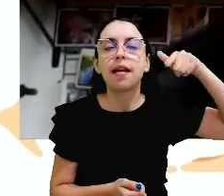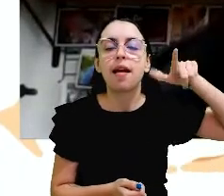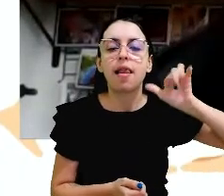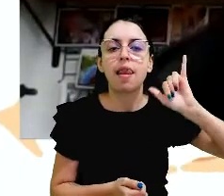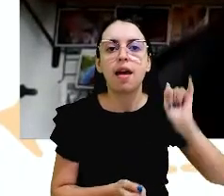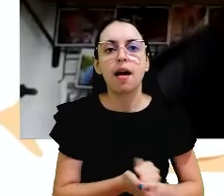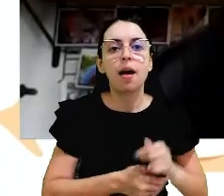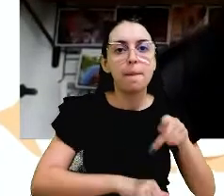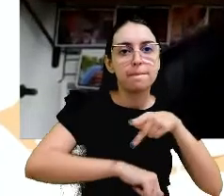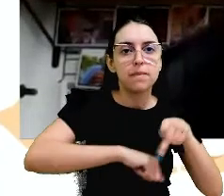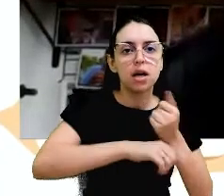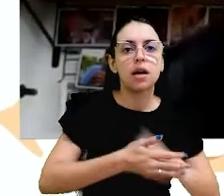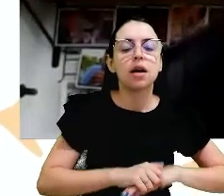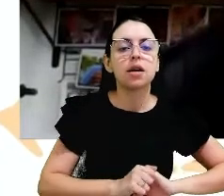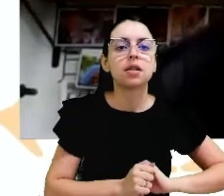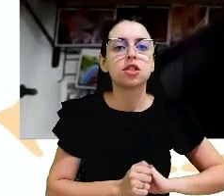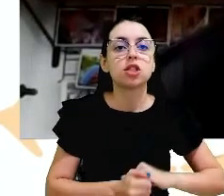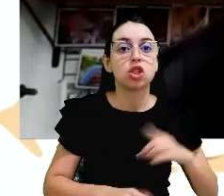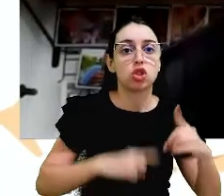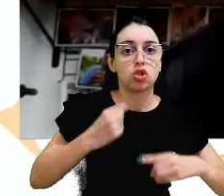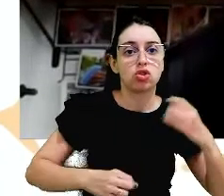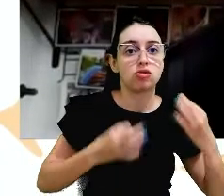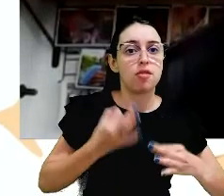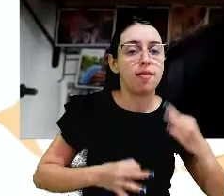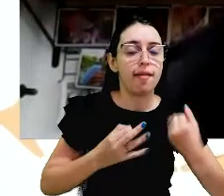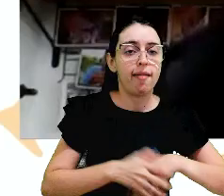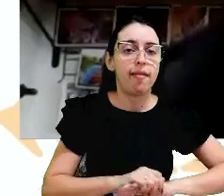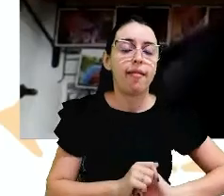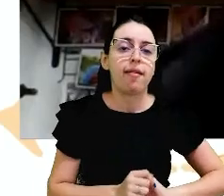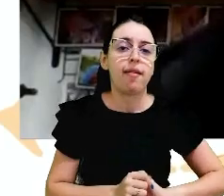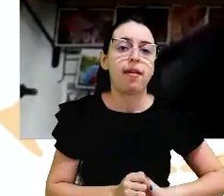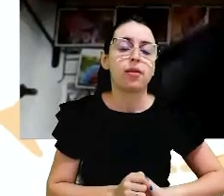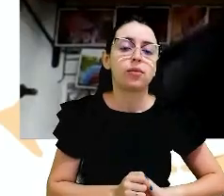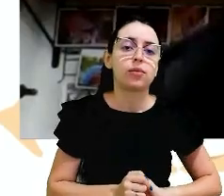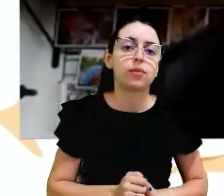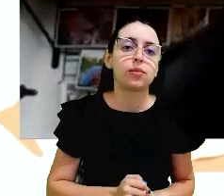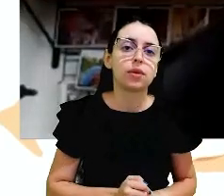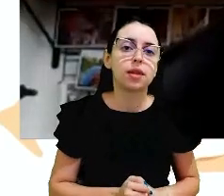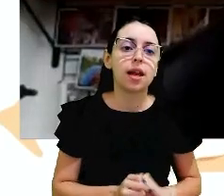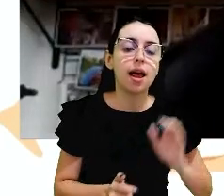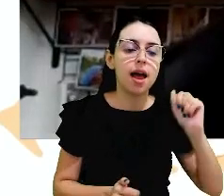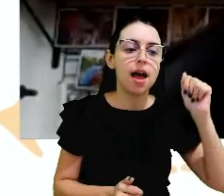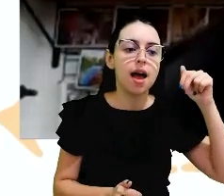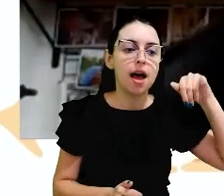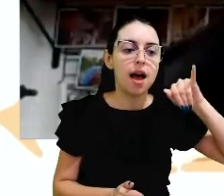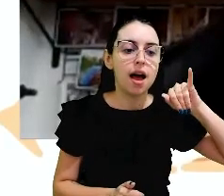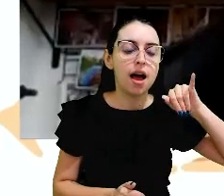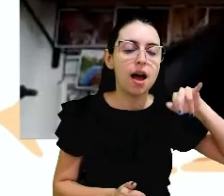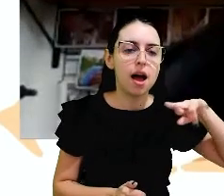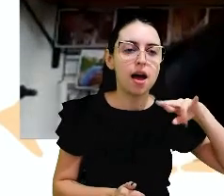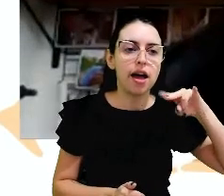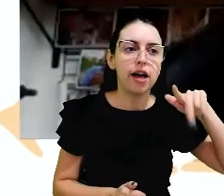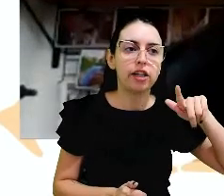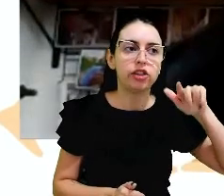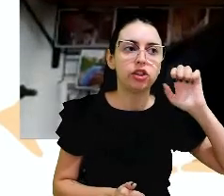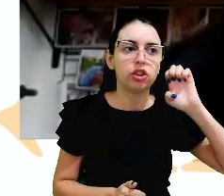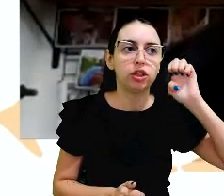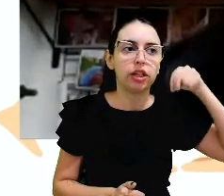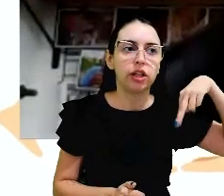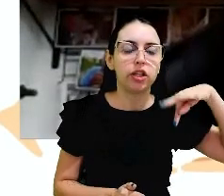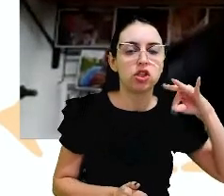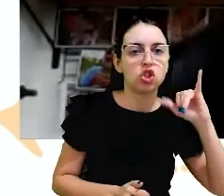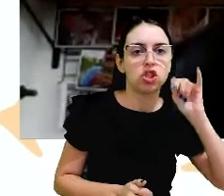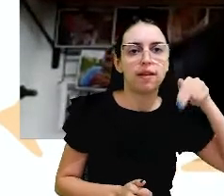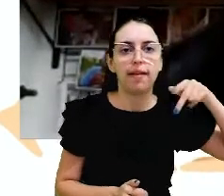pela Universidade de Buenos Aires, Argentina, e especialista em Direitos Humanos das Mulheres pela Escola Paulista da Magistratura.